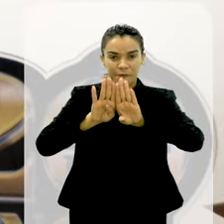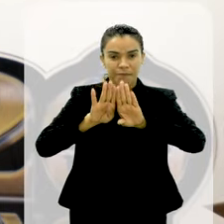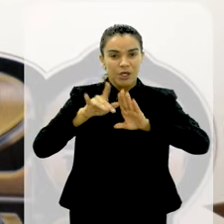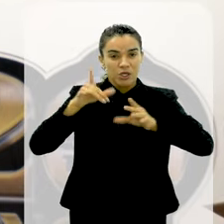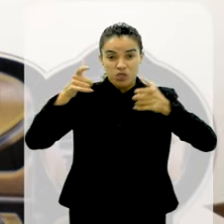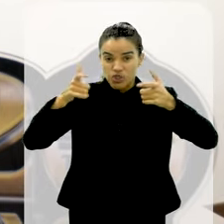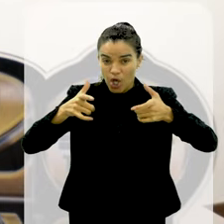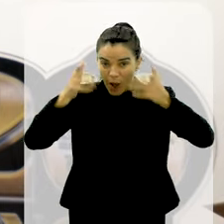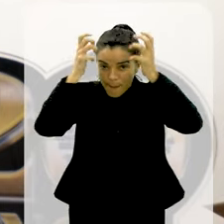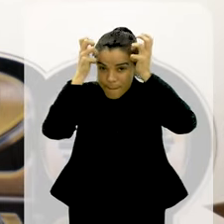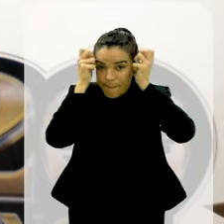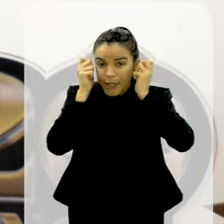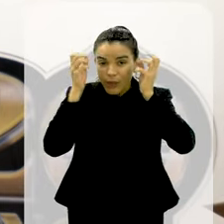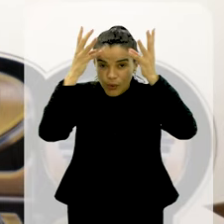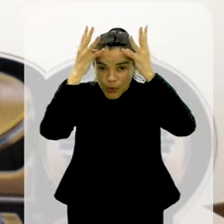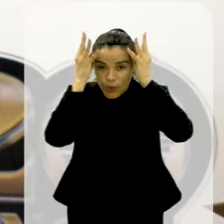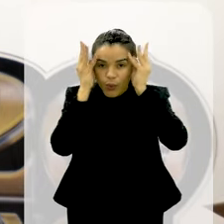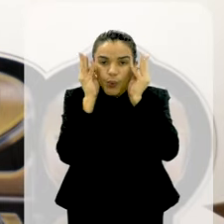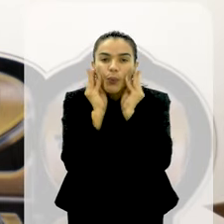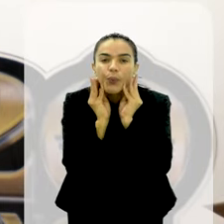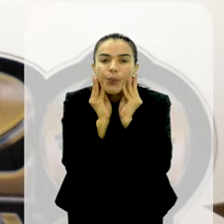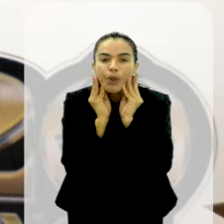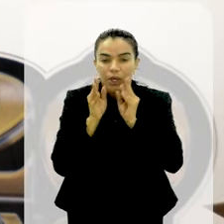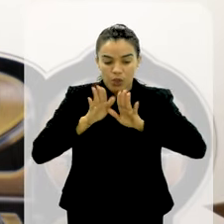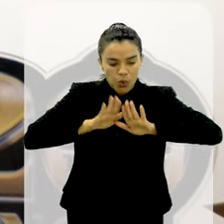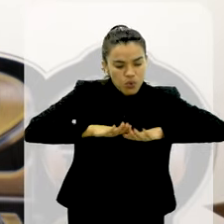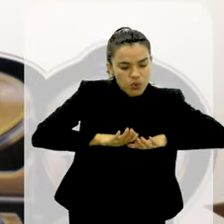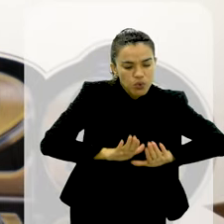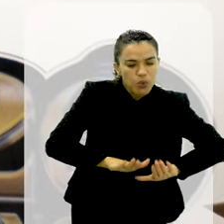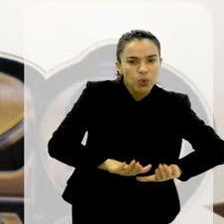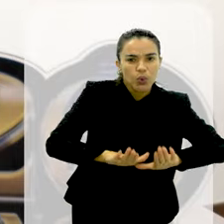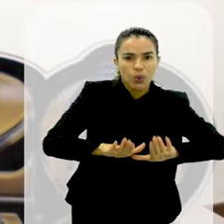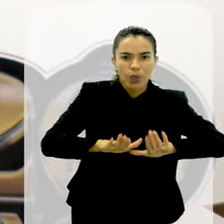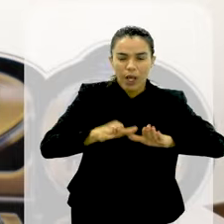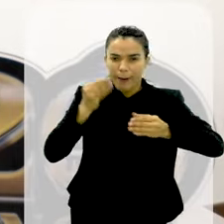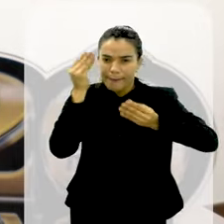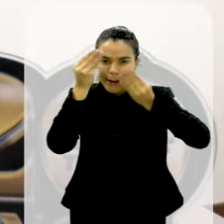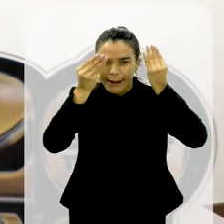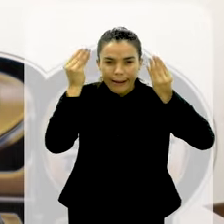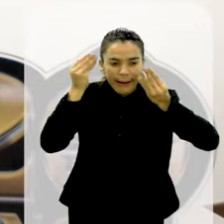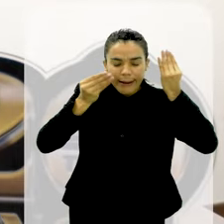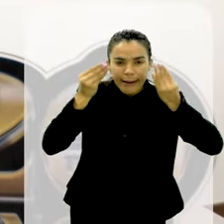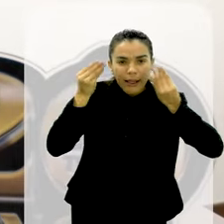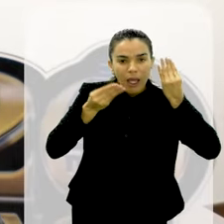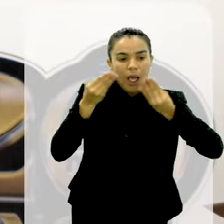departamento só de perucas, só de costura. E isso